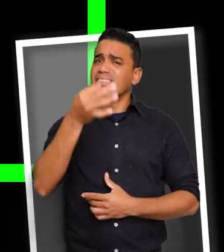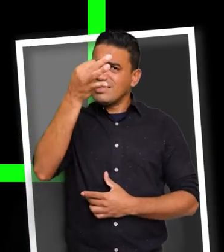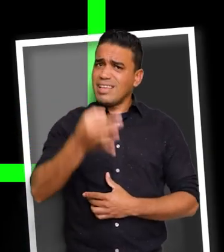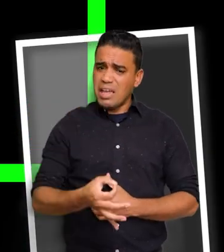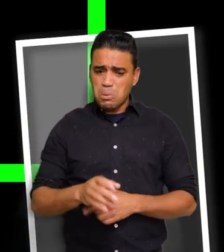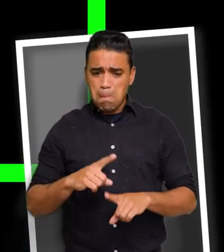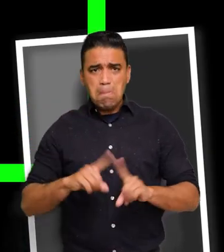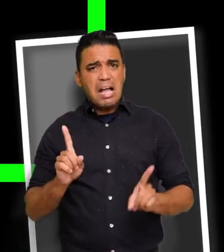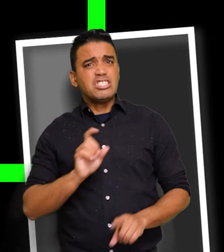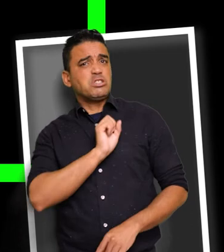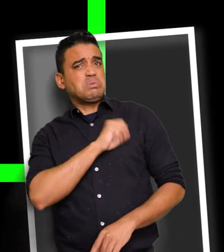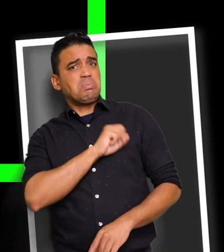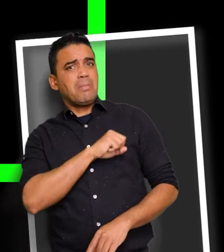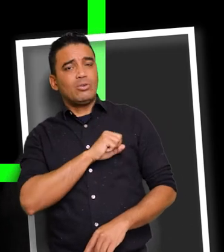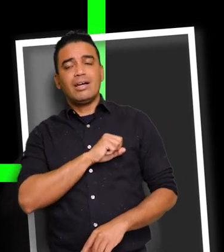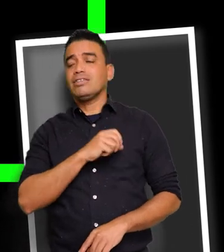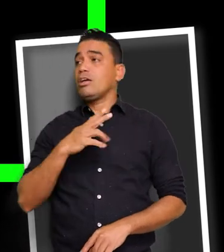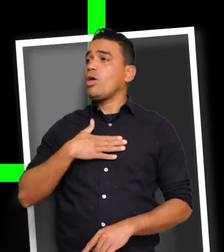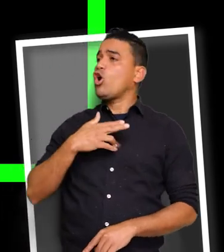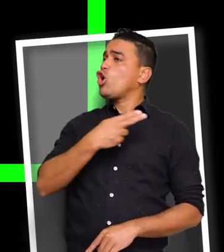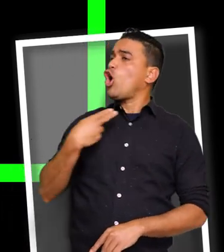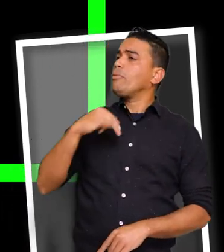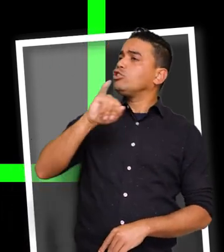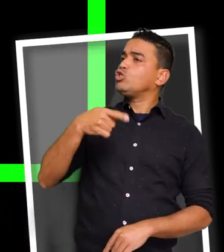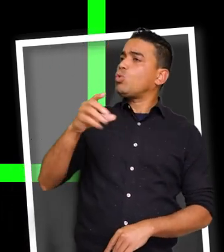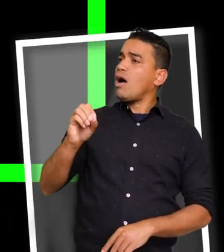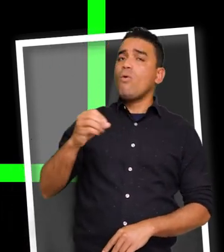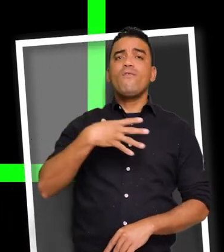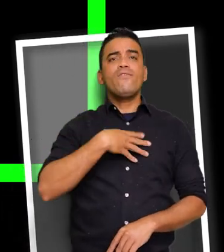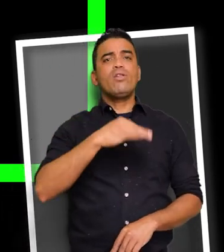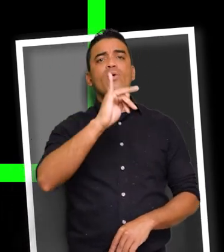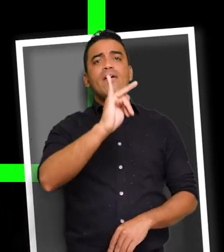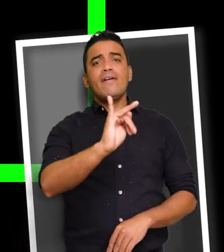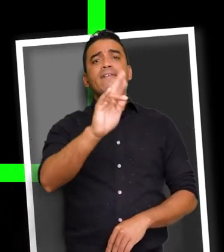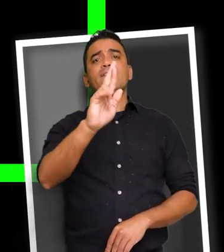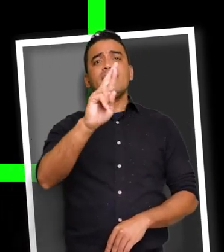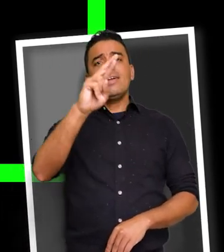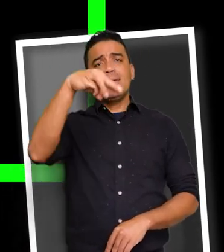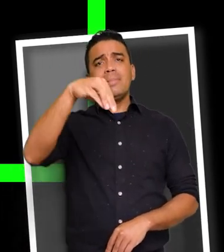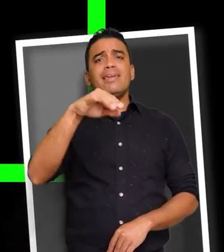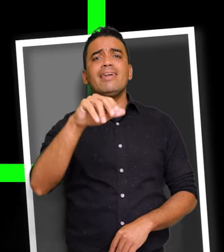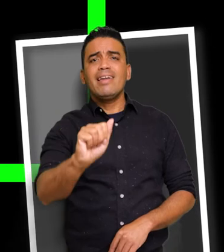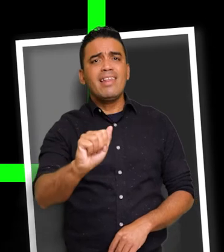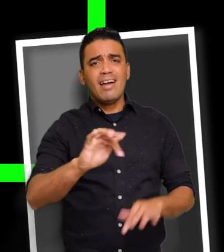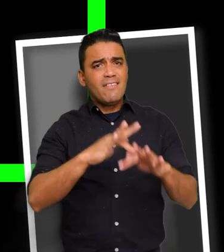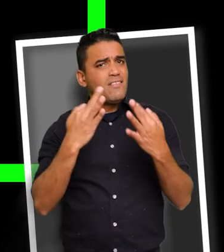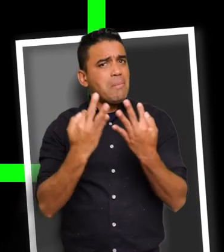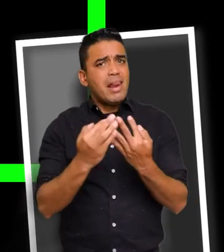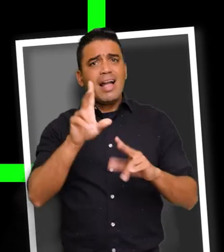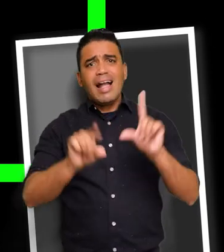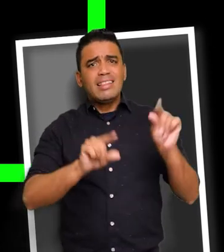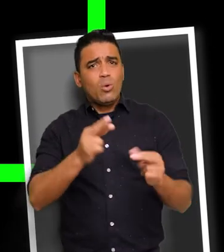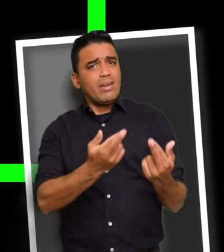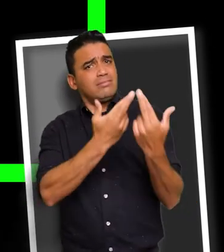covardia. Meu nome é João, sou filho de Firmina, uma família quase que completa, cada um com sua